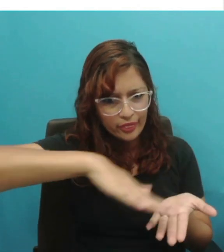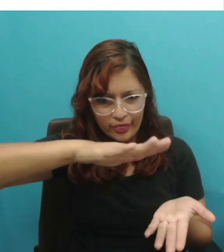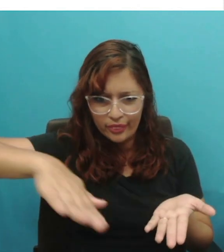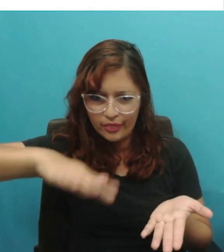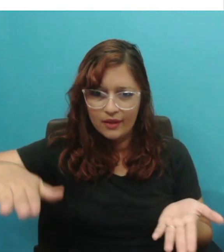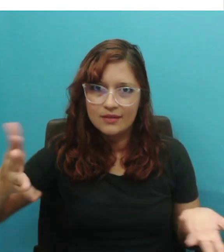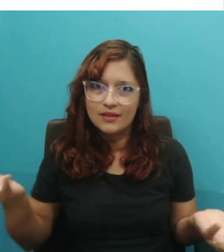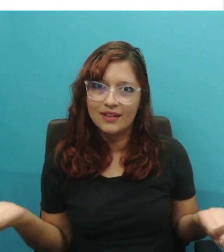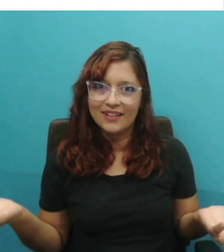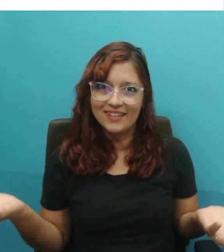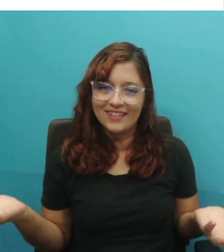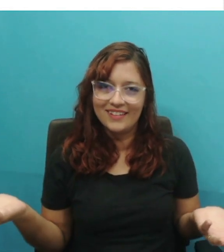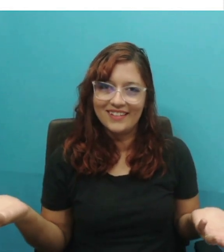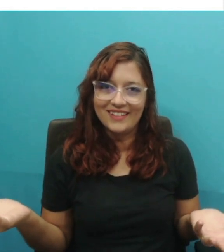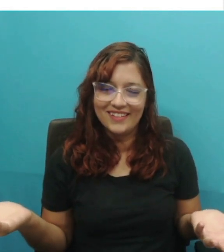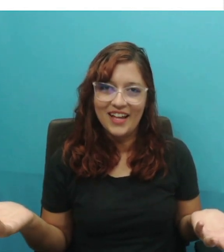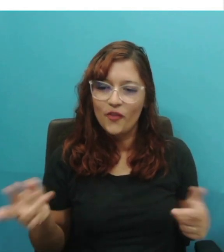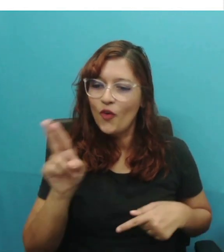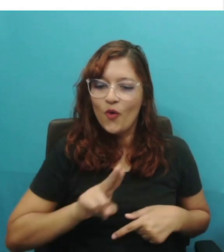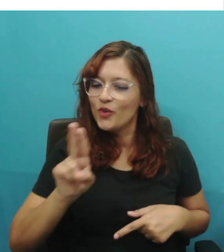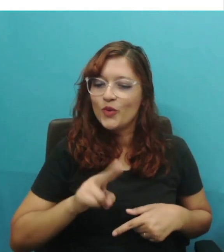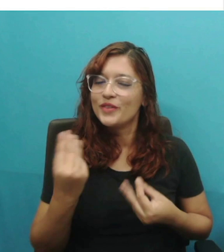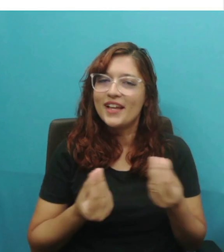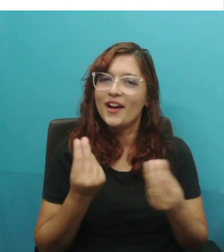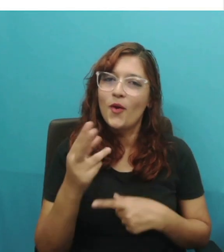vou usar o sorvete para limpar a casa?